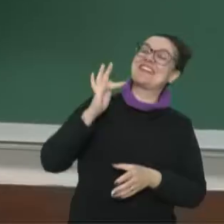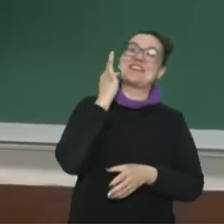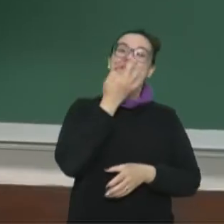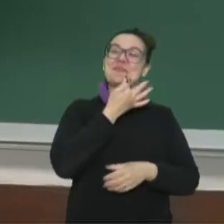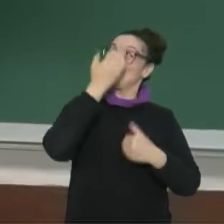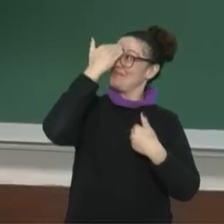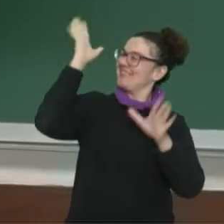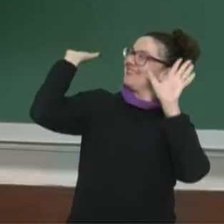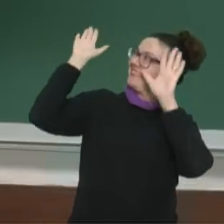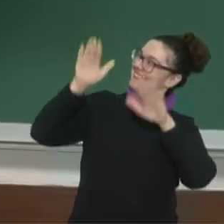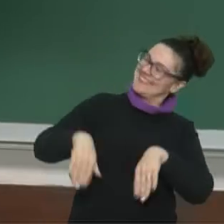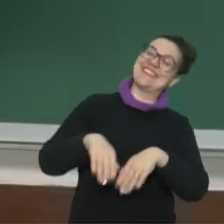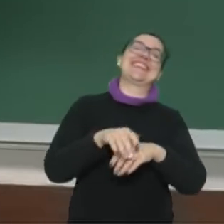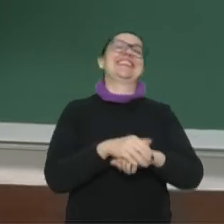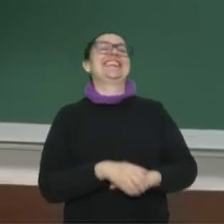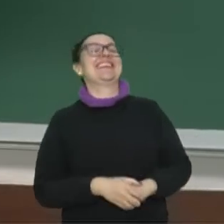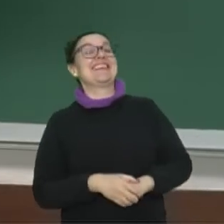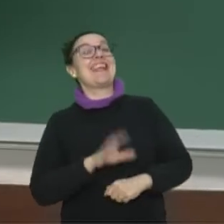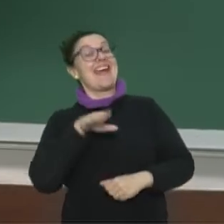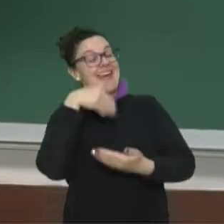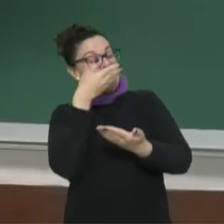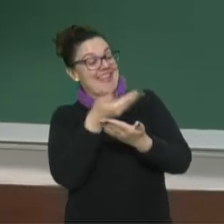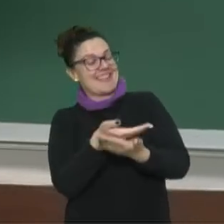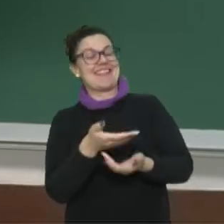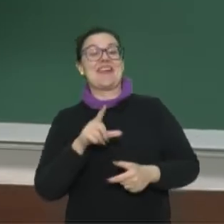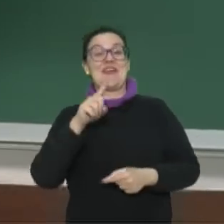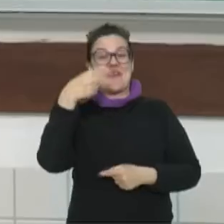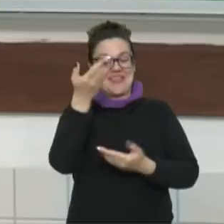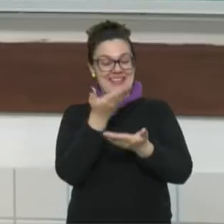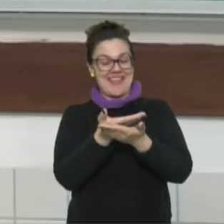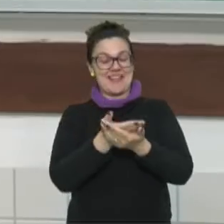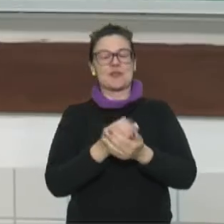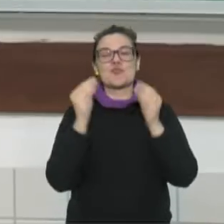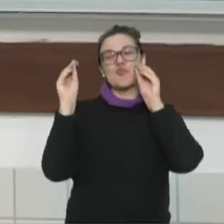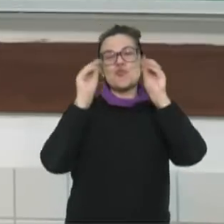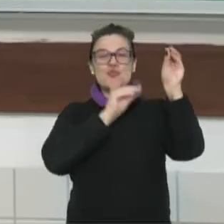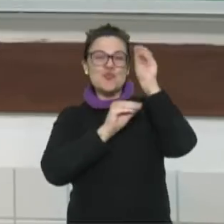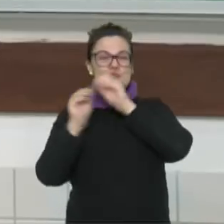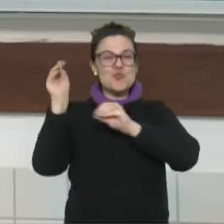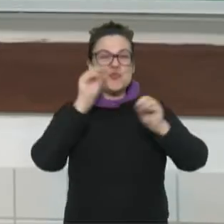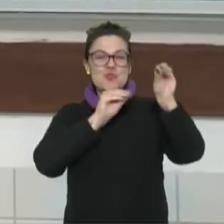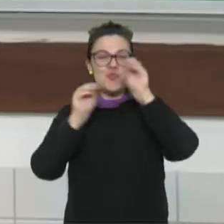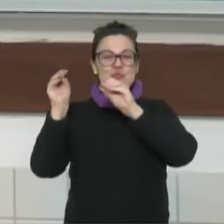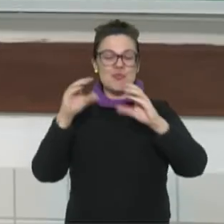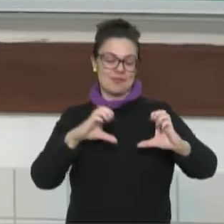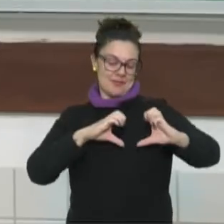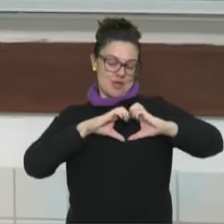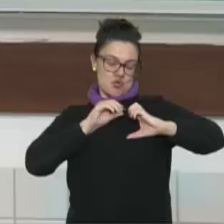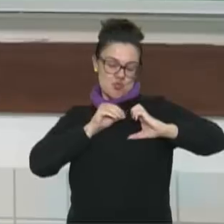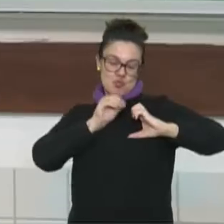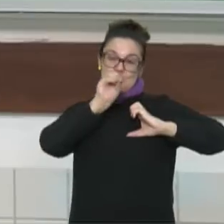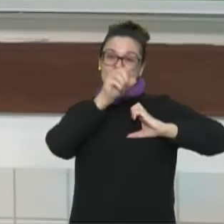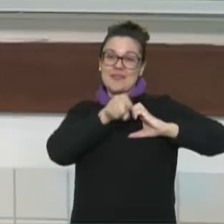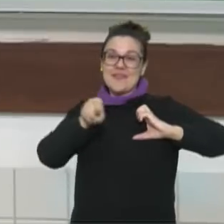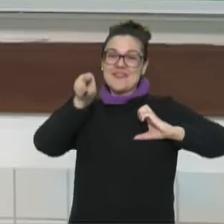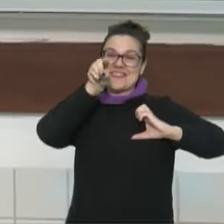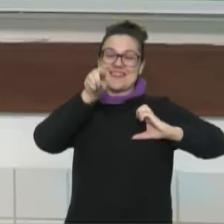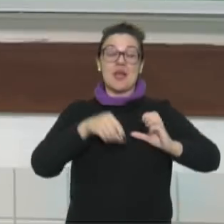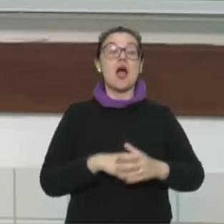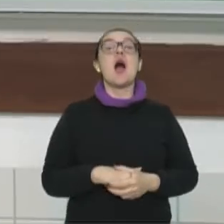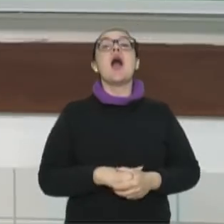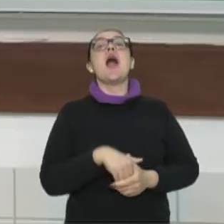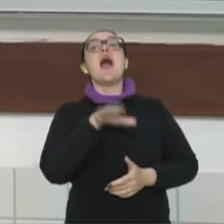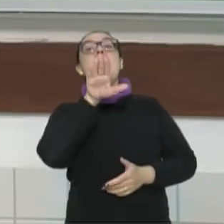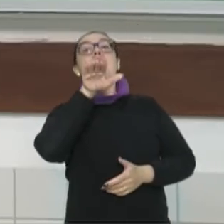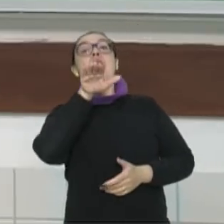Obrigada, Francis. E até a próxima aula. Um beijo enorme no coração de vocês.